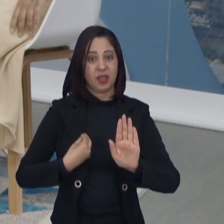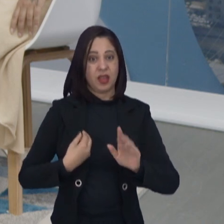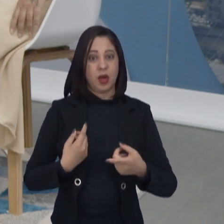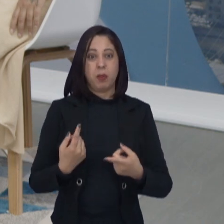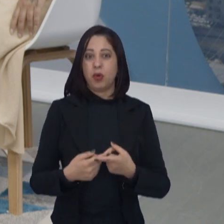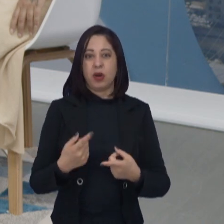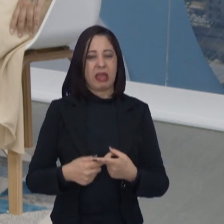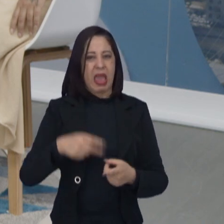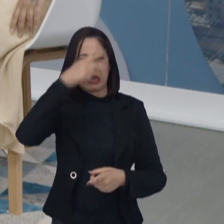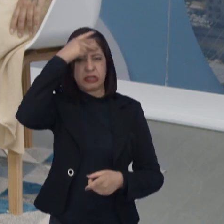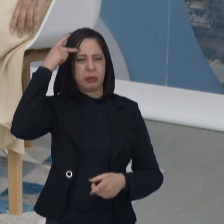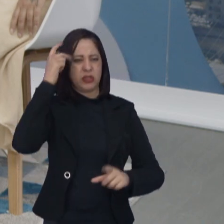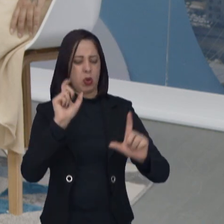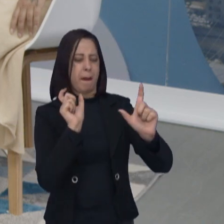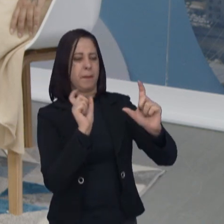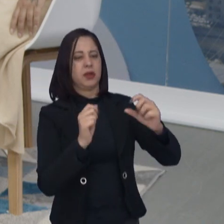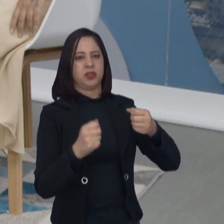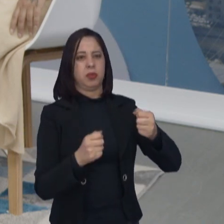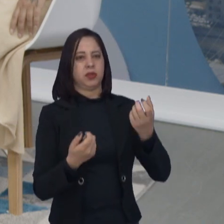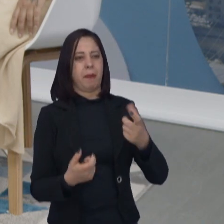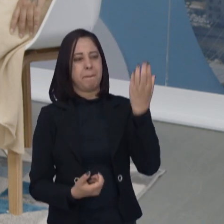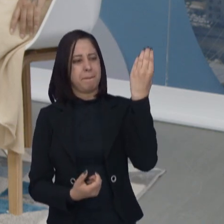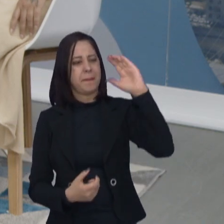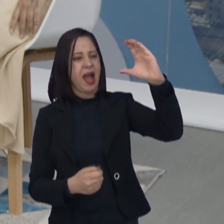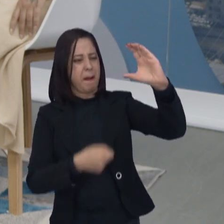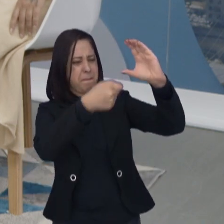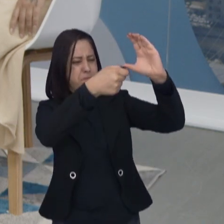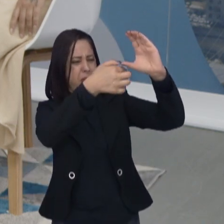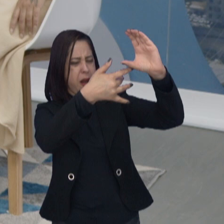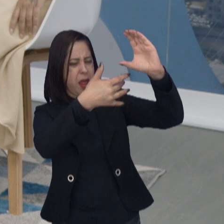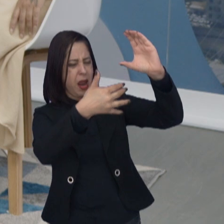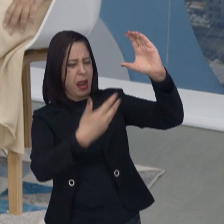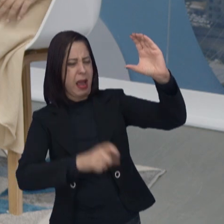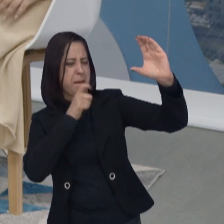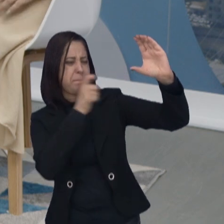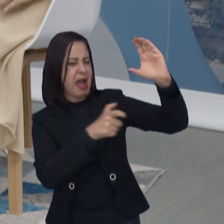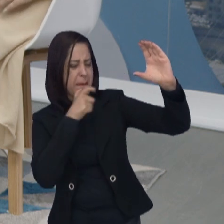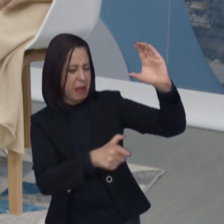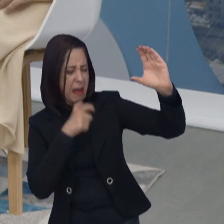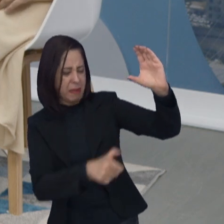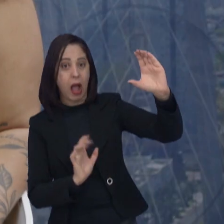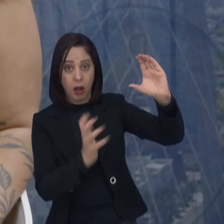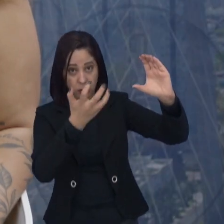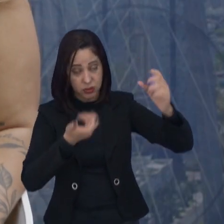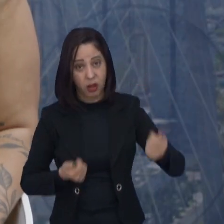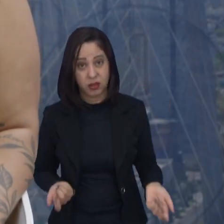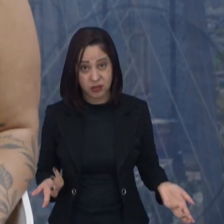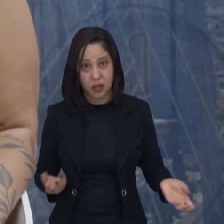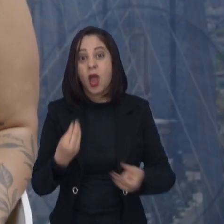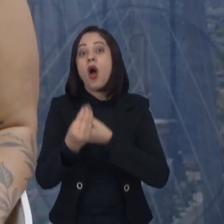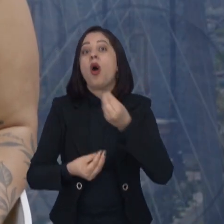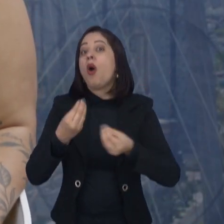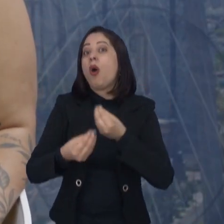né? Envolve pessoas da família, filhos, a pessoa também. Como lidar com isso? Hoje a gente